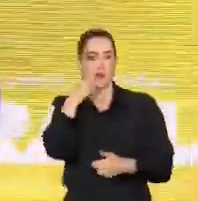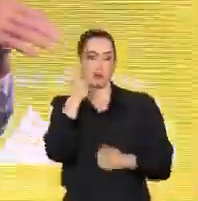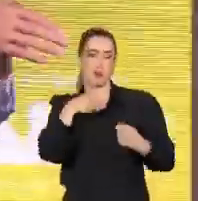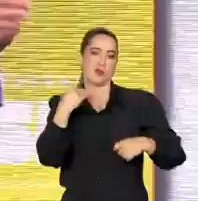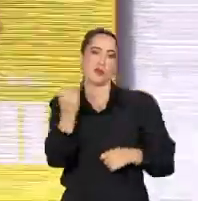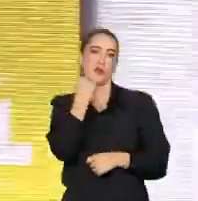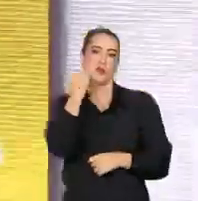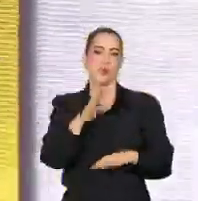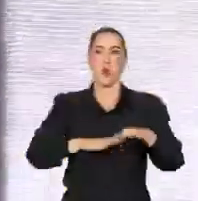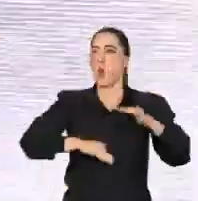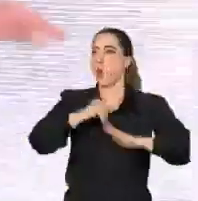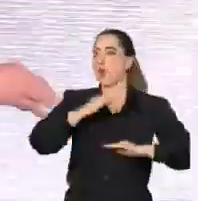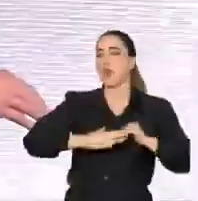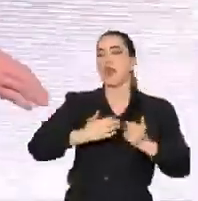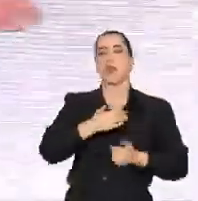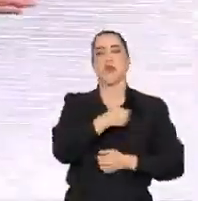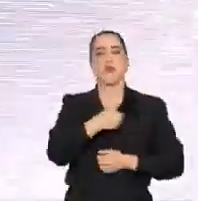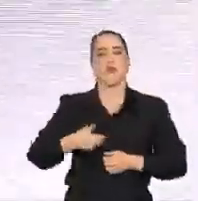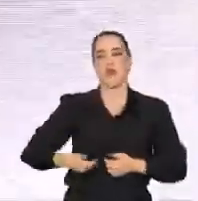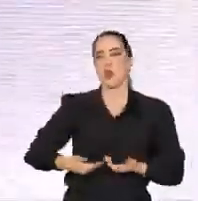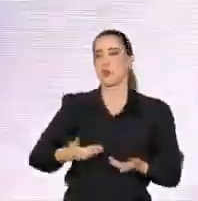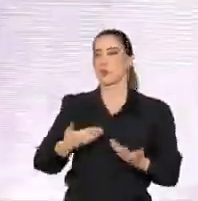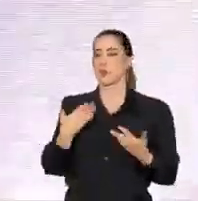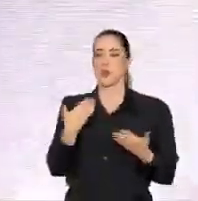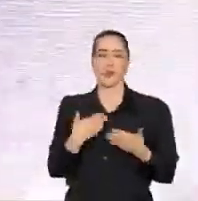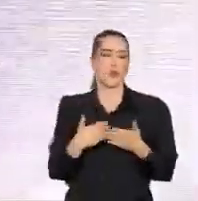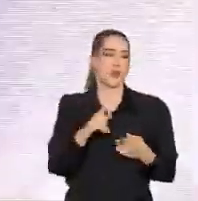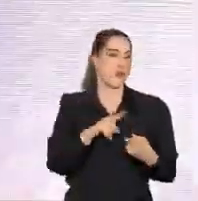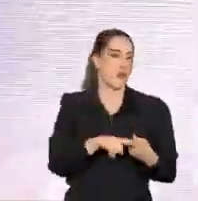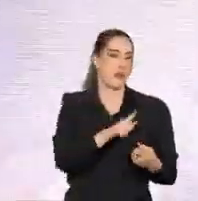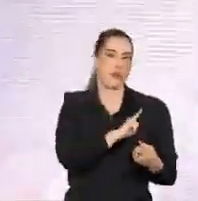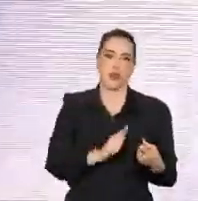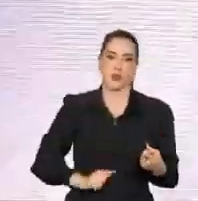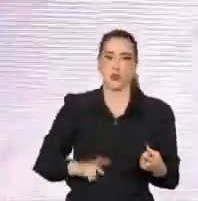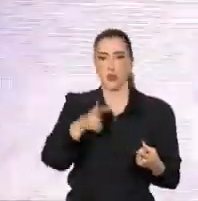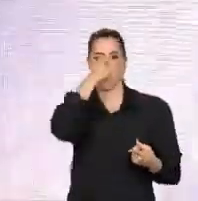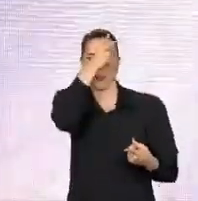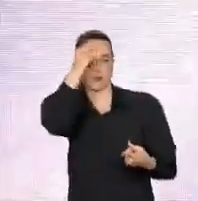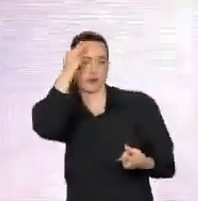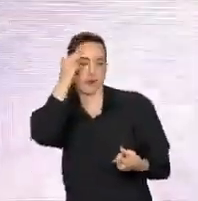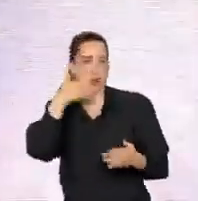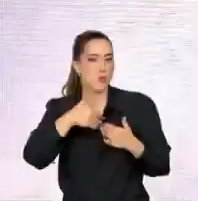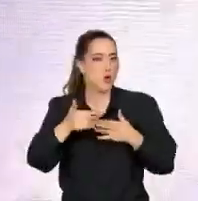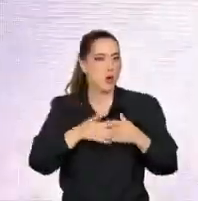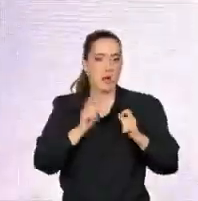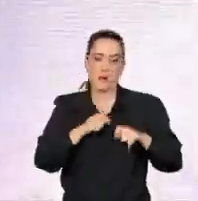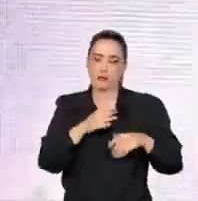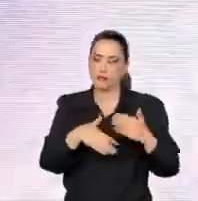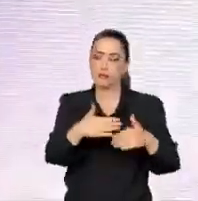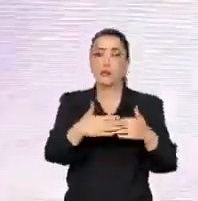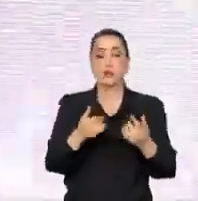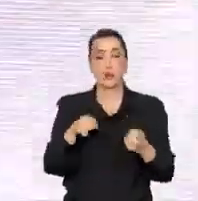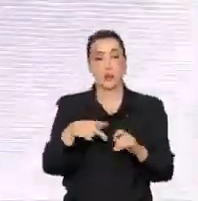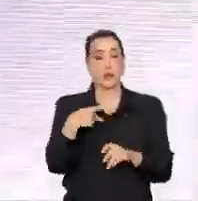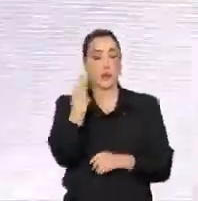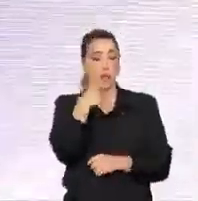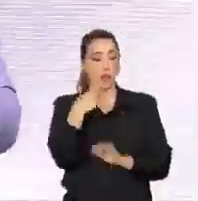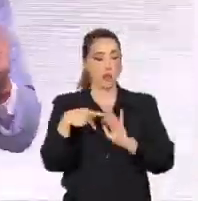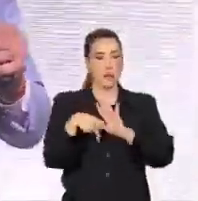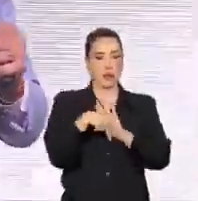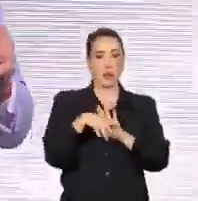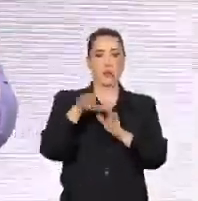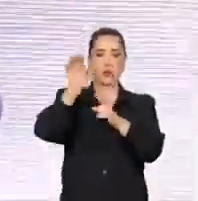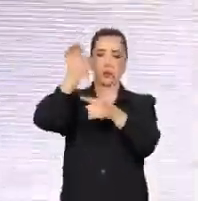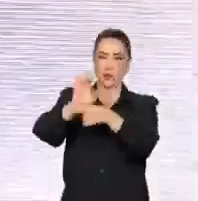Independente do governador que venha, independente do prefeito que venha, ela possa continuar. Ser uma política de Estado. Portanto, isso é fundamental nessa